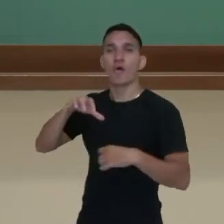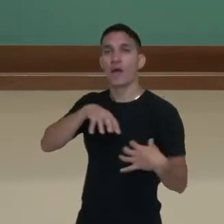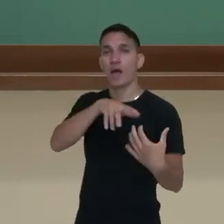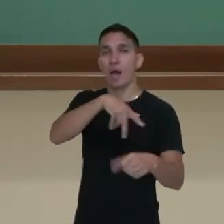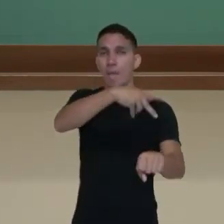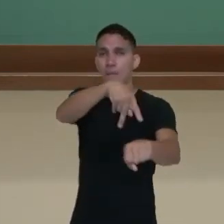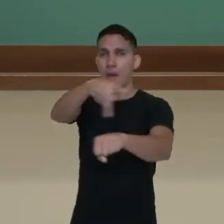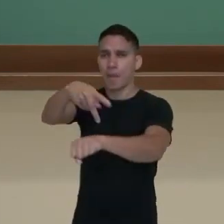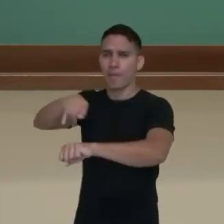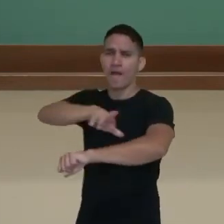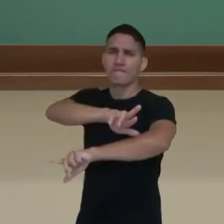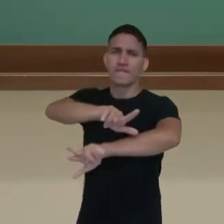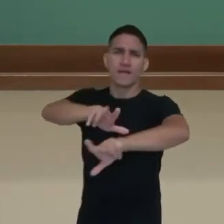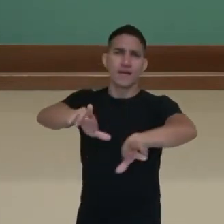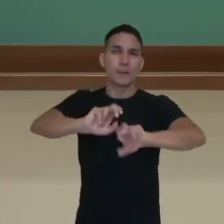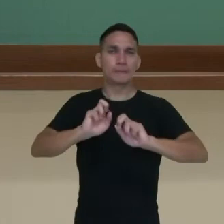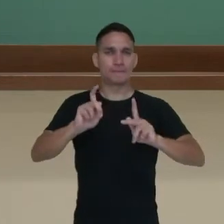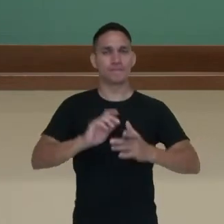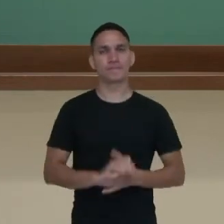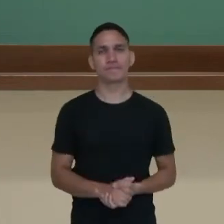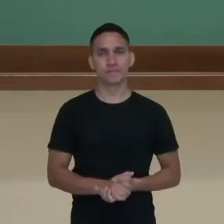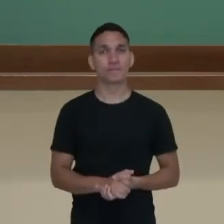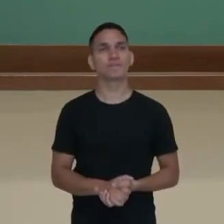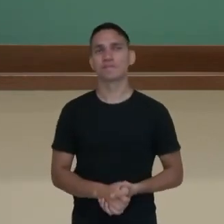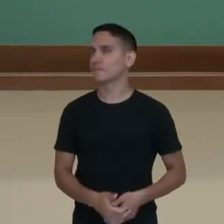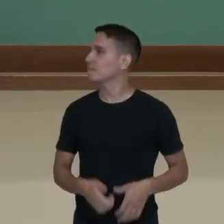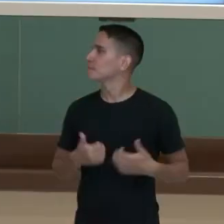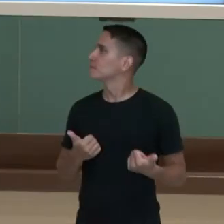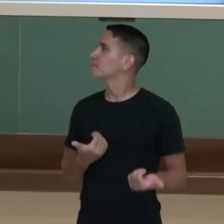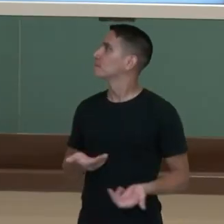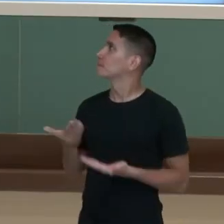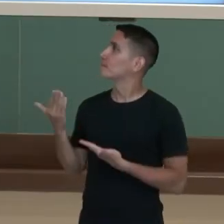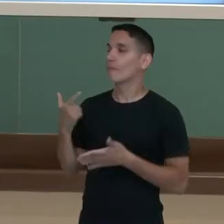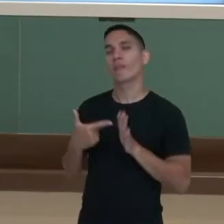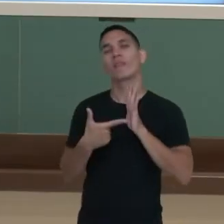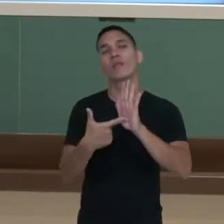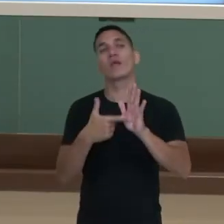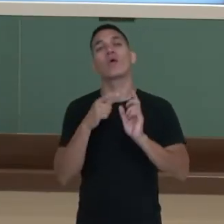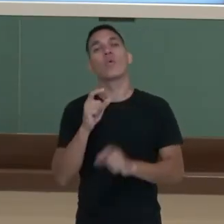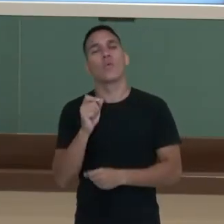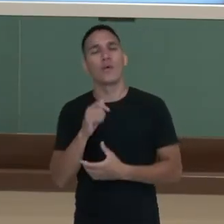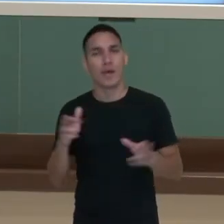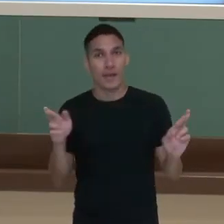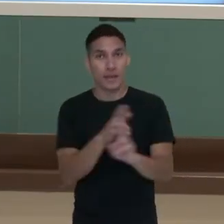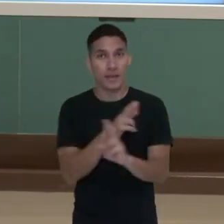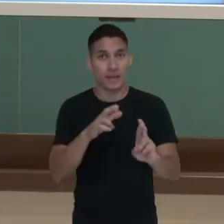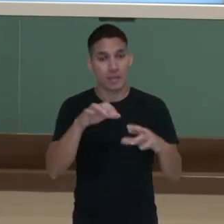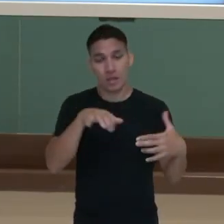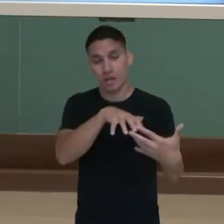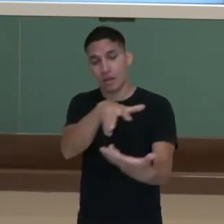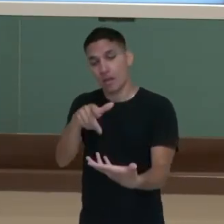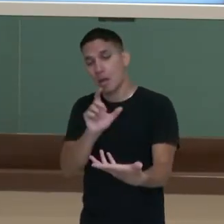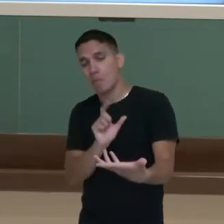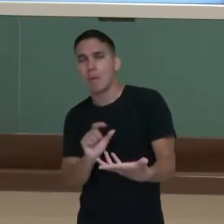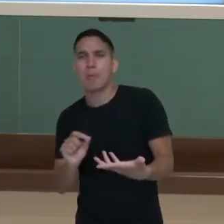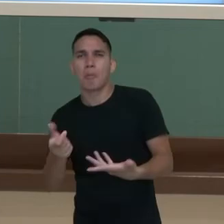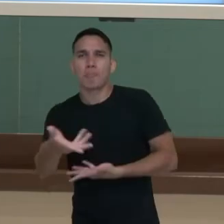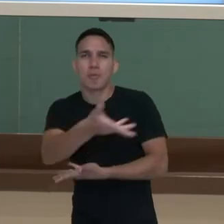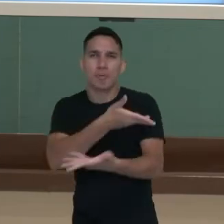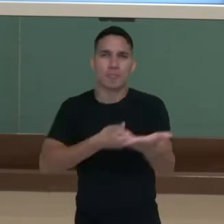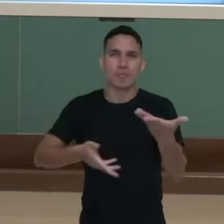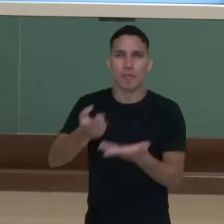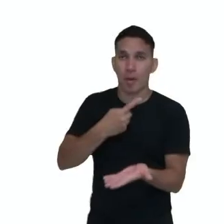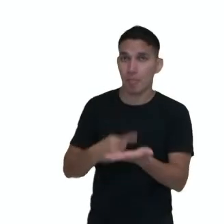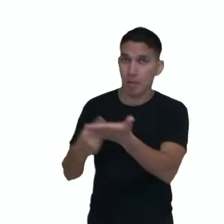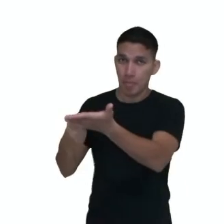sobre vários países, tá bom? Muito bem. E aqui temos então, olha só, as relações internacionais são constituídas